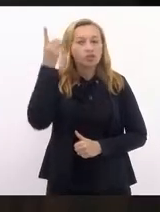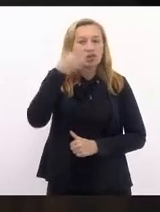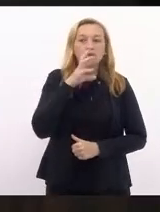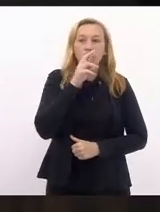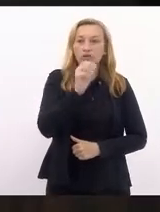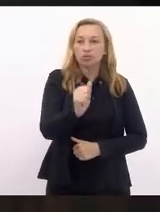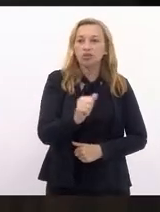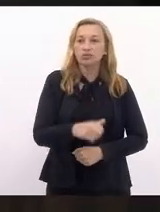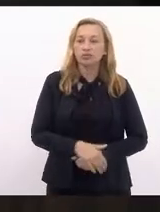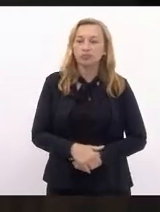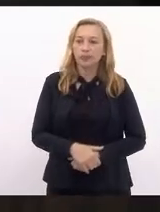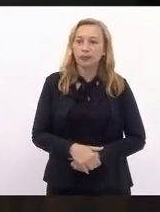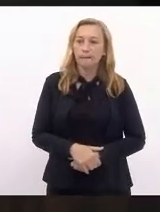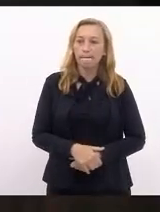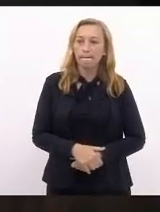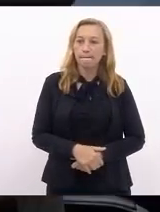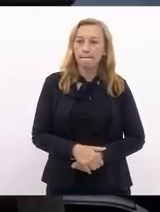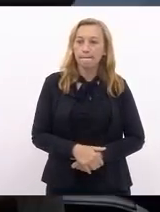Amorim